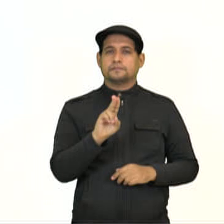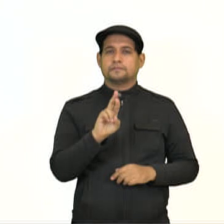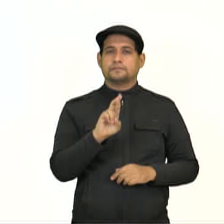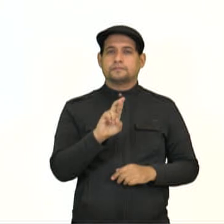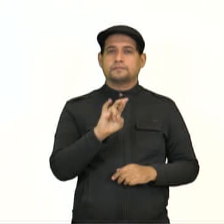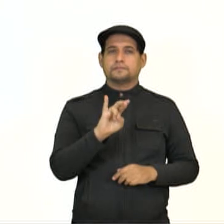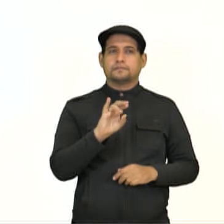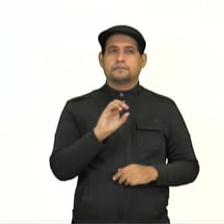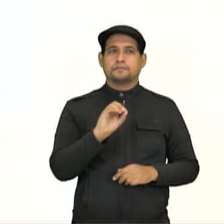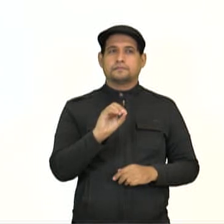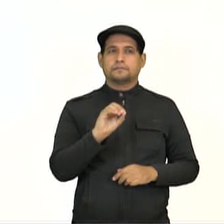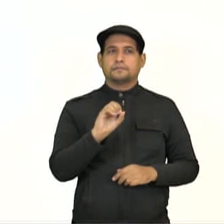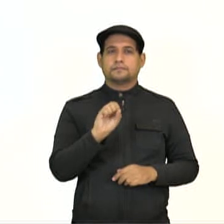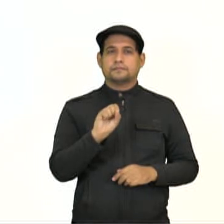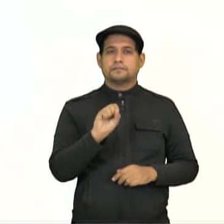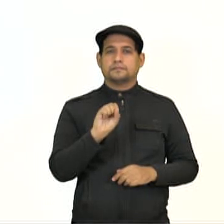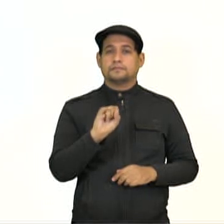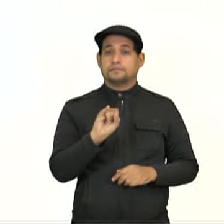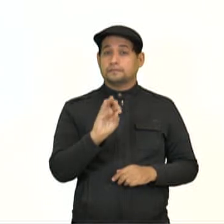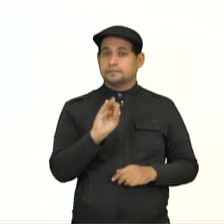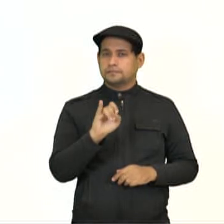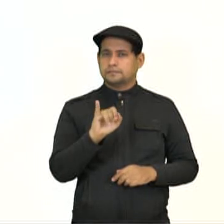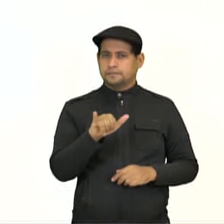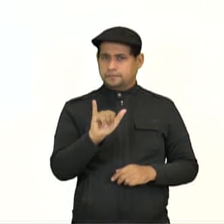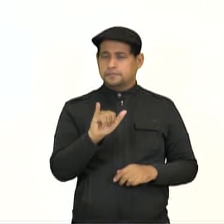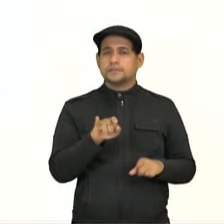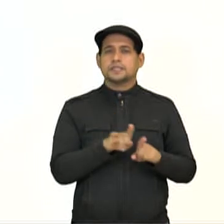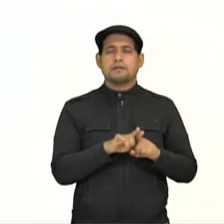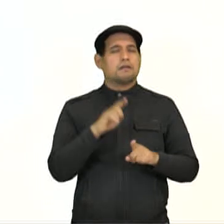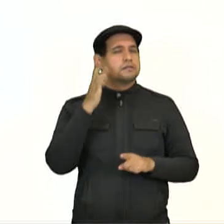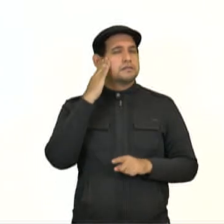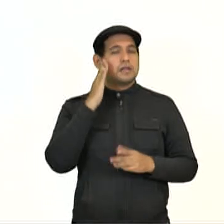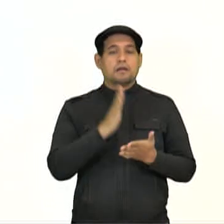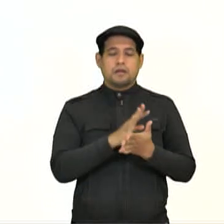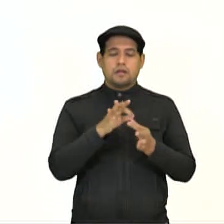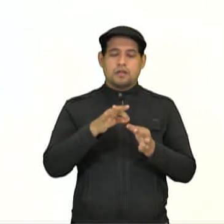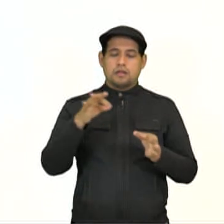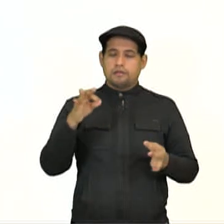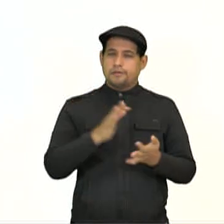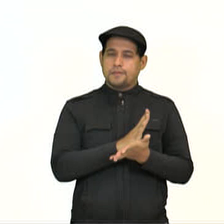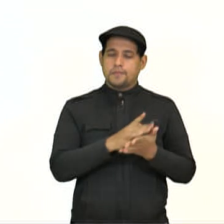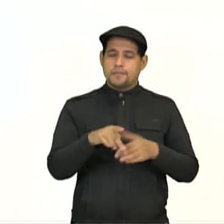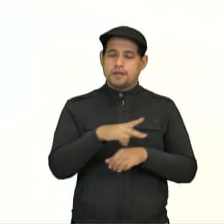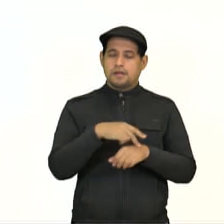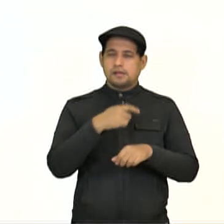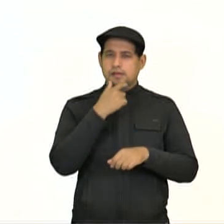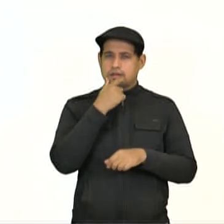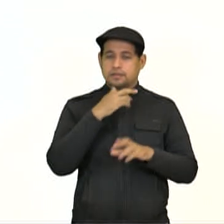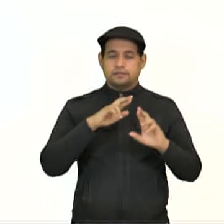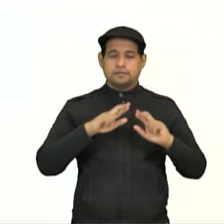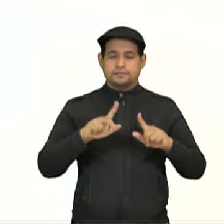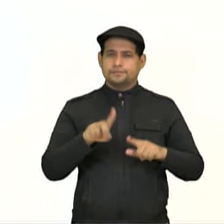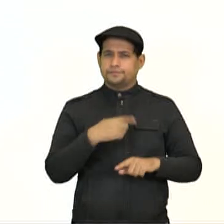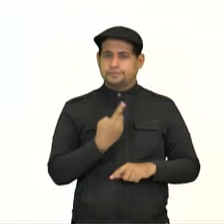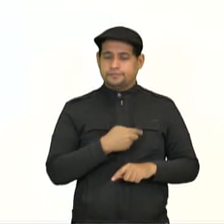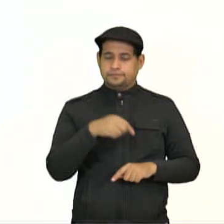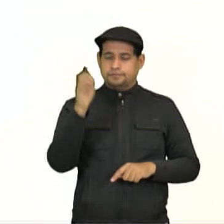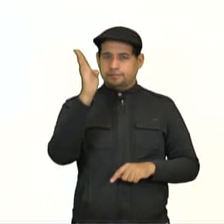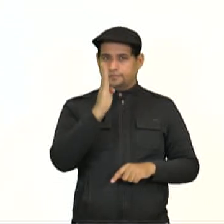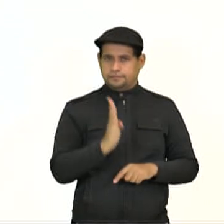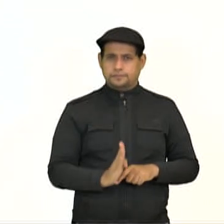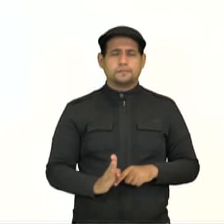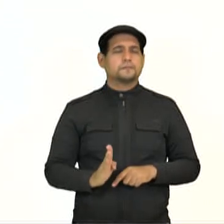curiosidade. Você sabia que a unidade de medidas em alguns países da língua inglesa é diferente das nossas aqui do